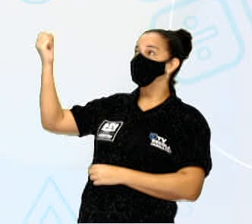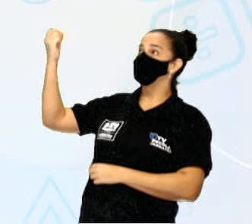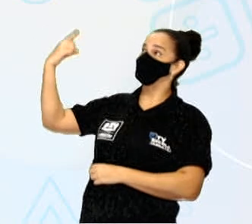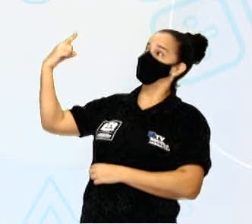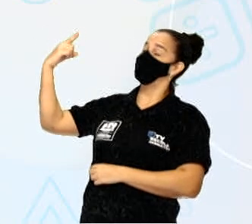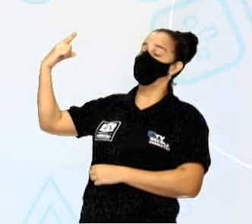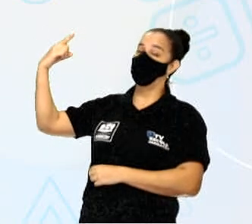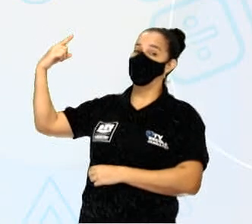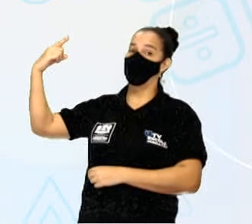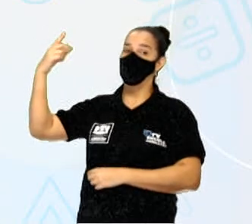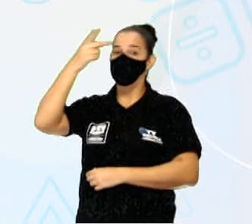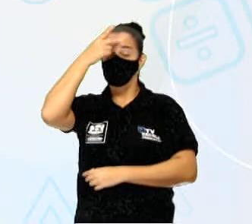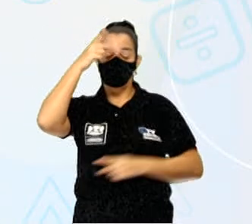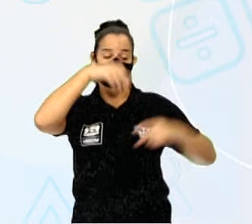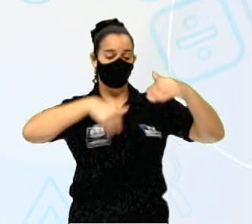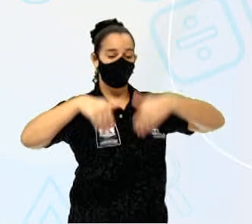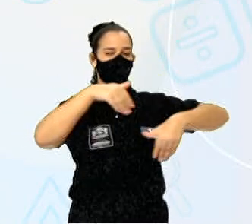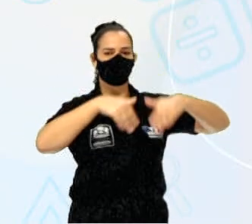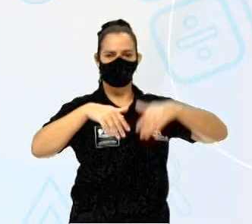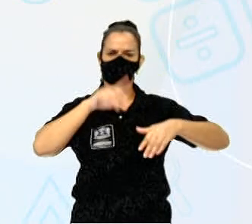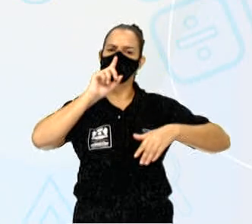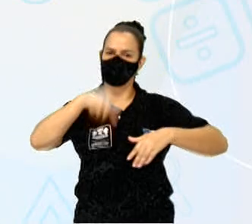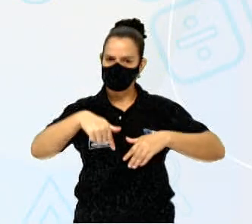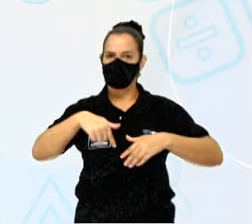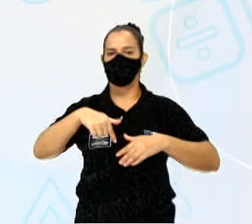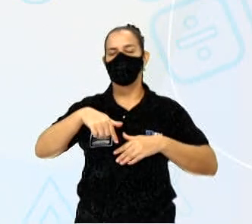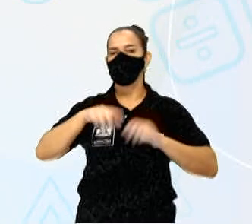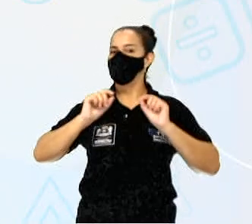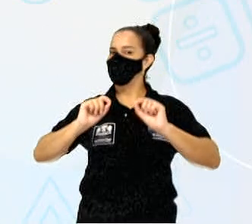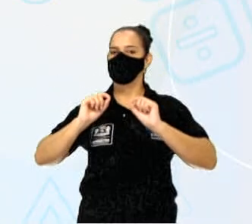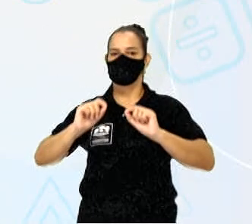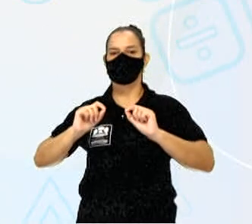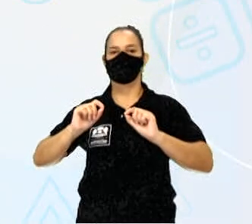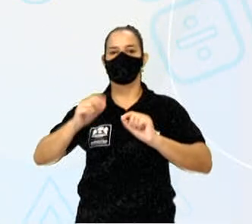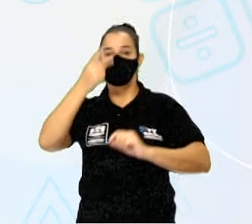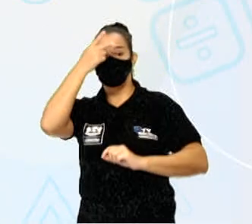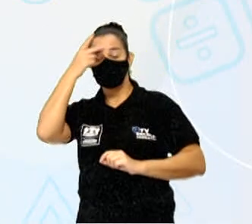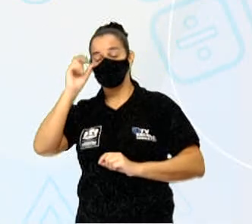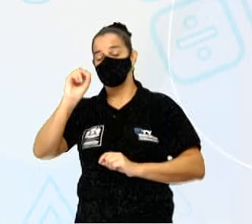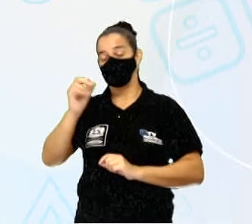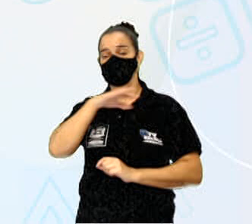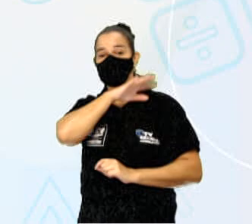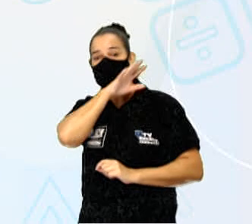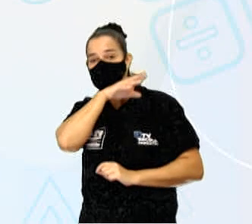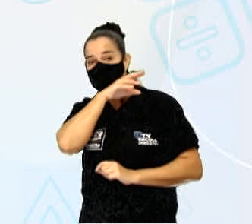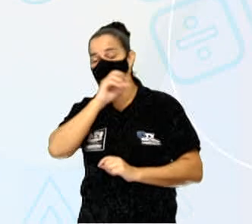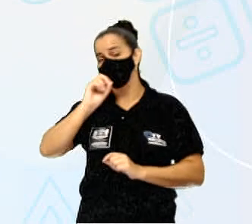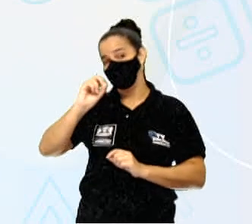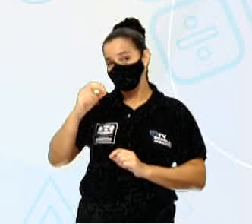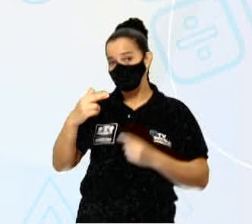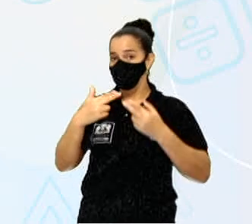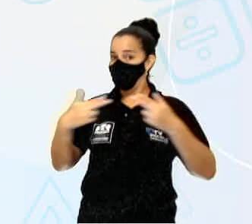Os personagens geralmente são animados e inanimados.